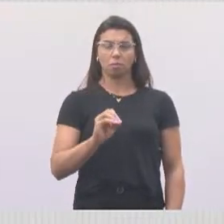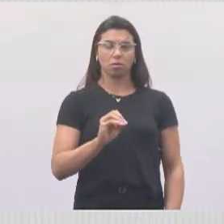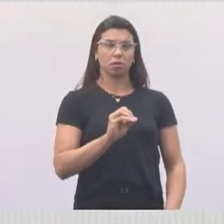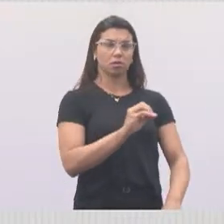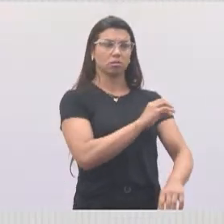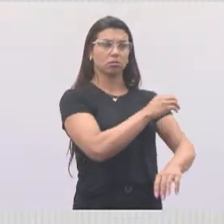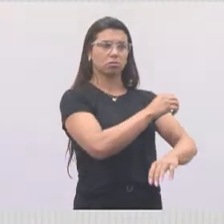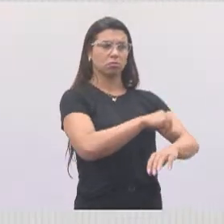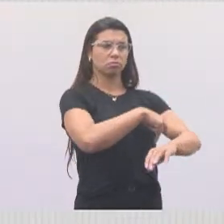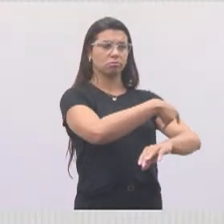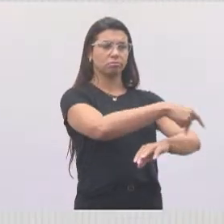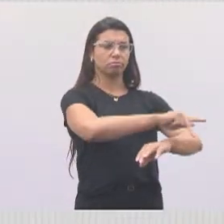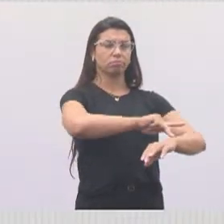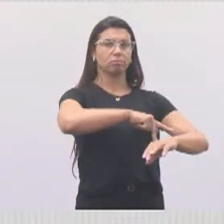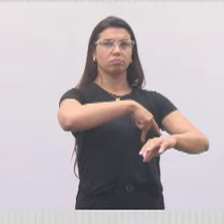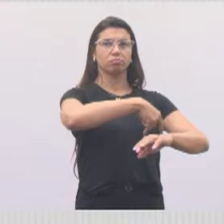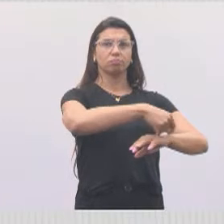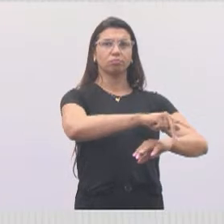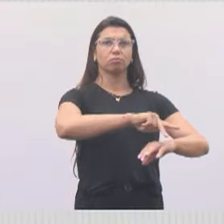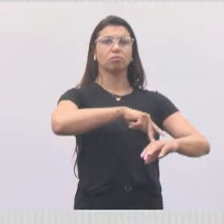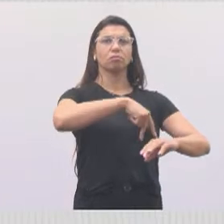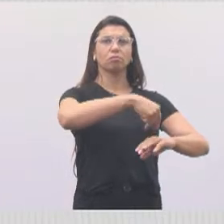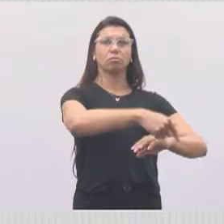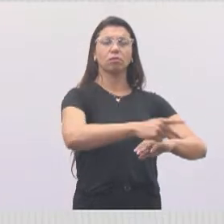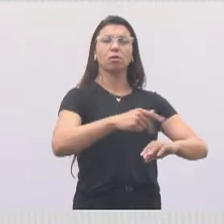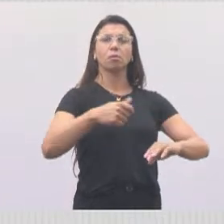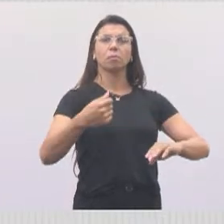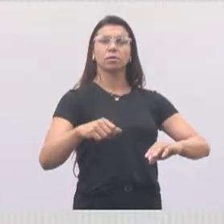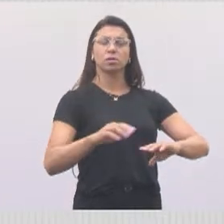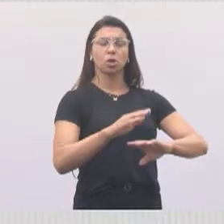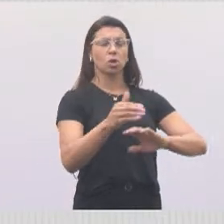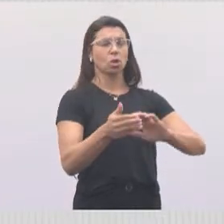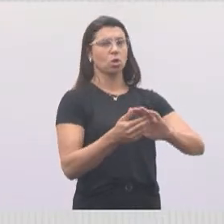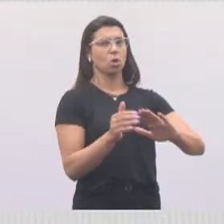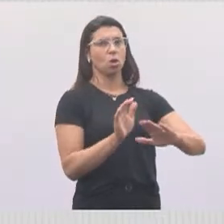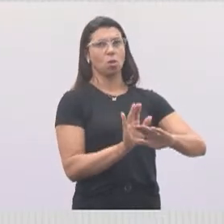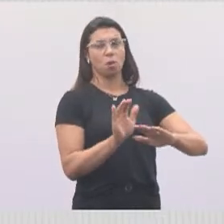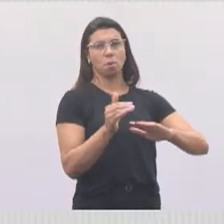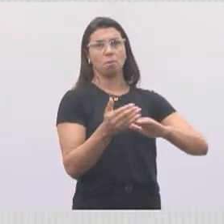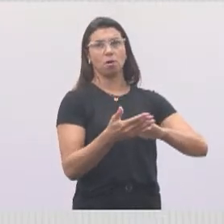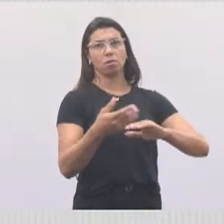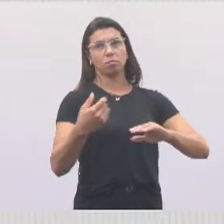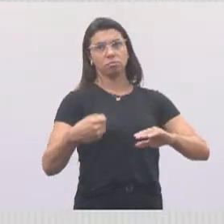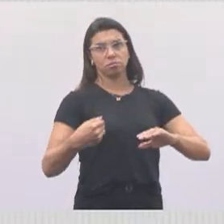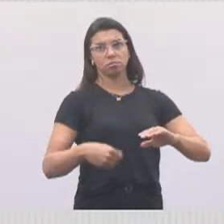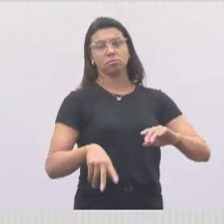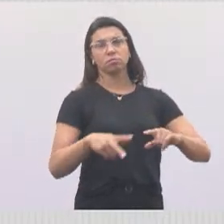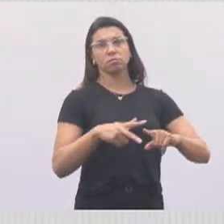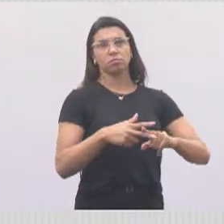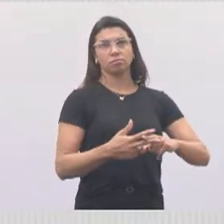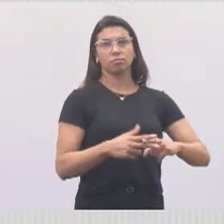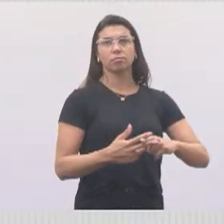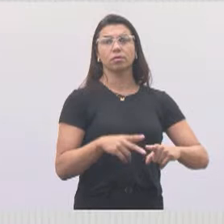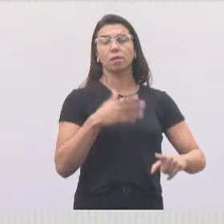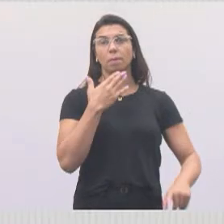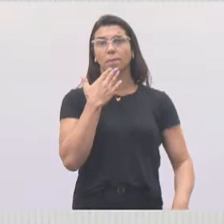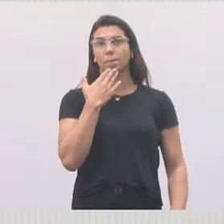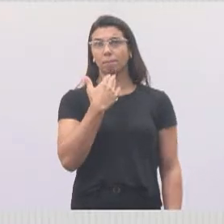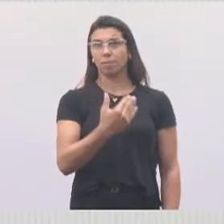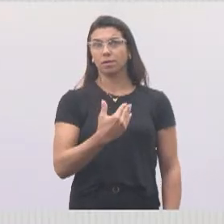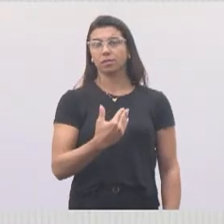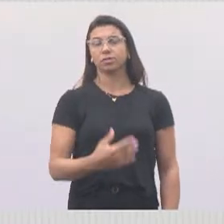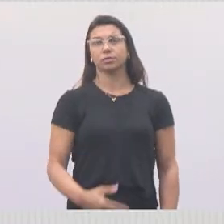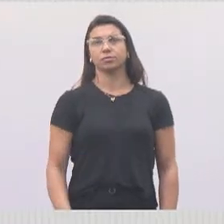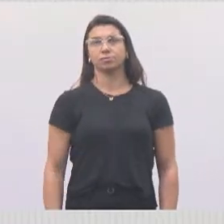lombadas, tá? Perto da escola, em todo o bairro. Então, nós estamos solicitando a pintura,